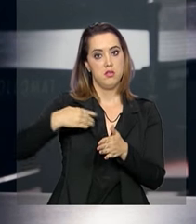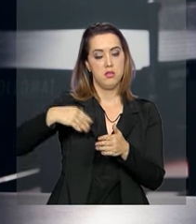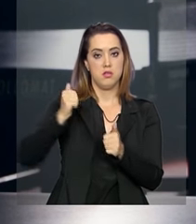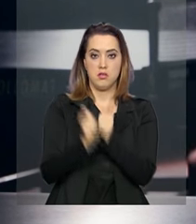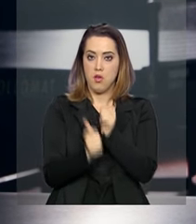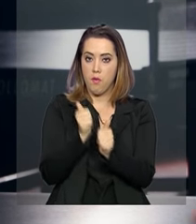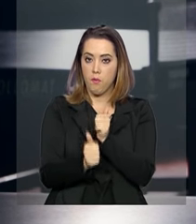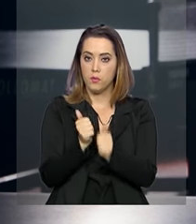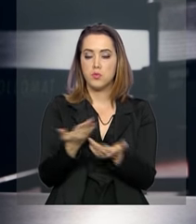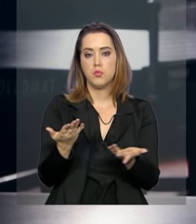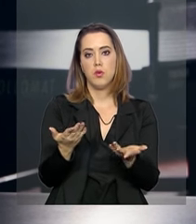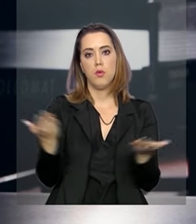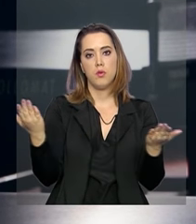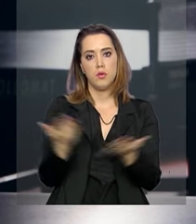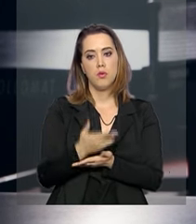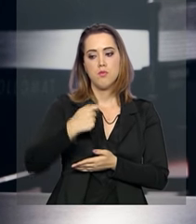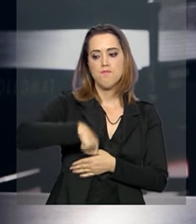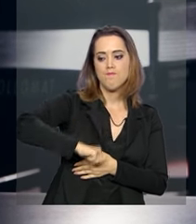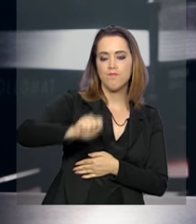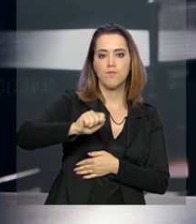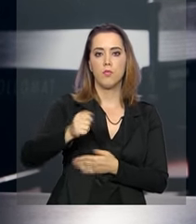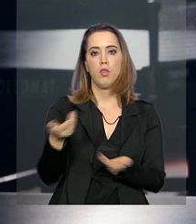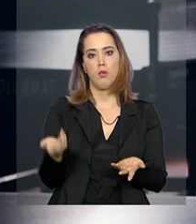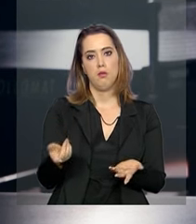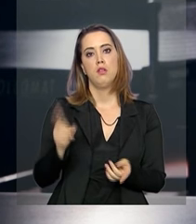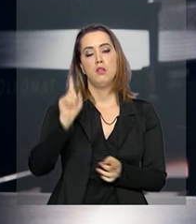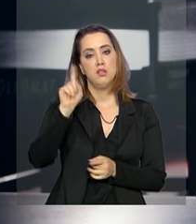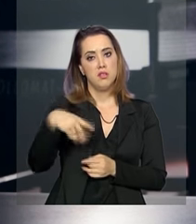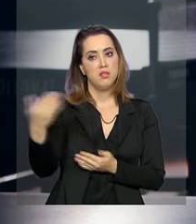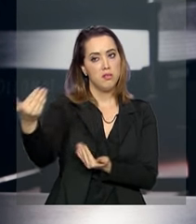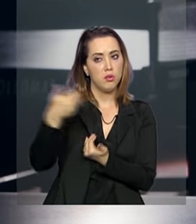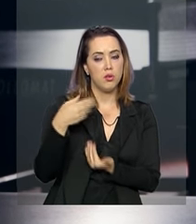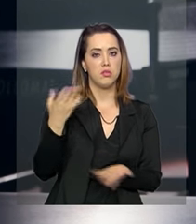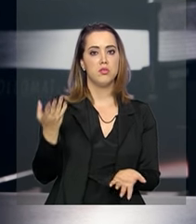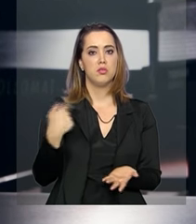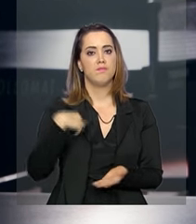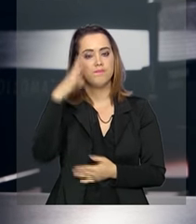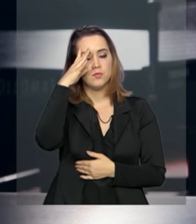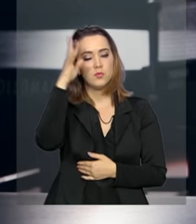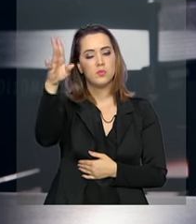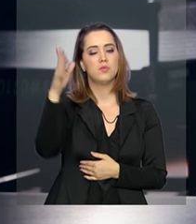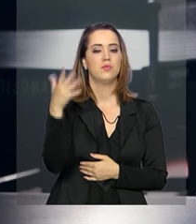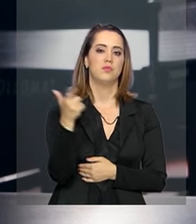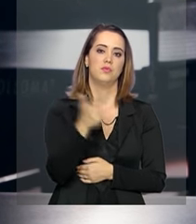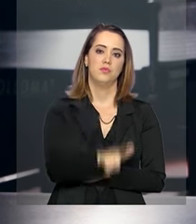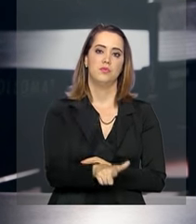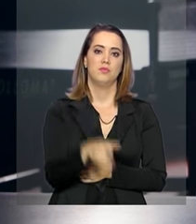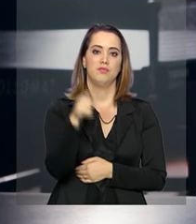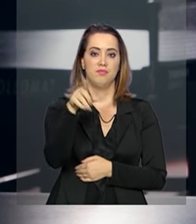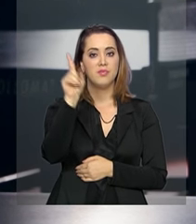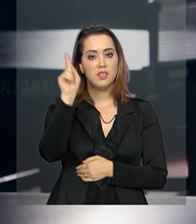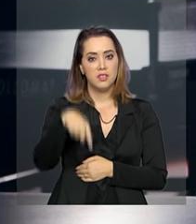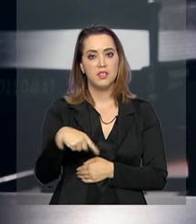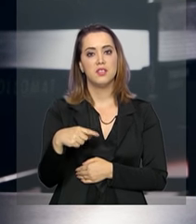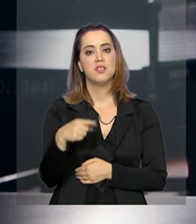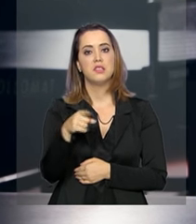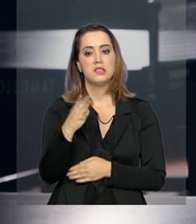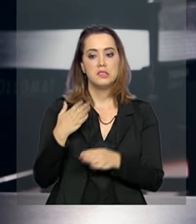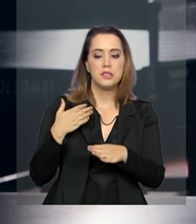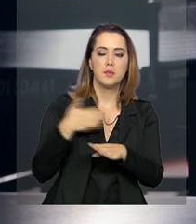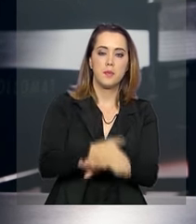hoje o tênis de mesa Ele trouxe o meu sonho de novo que é